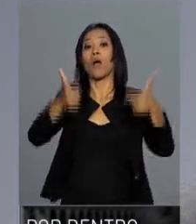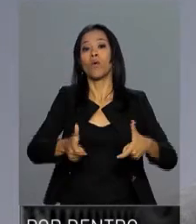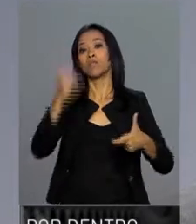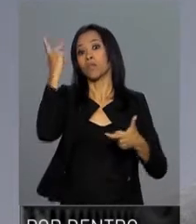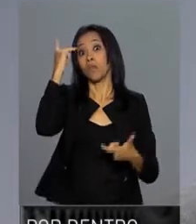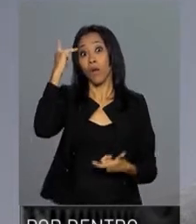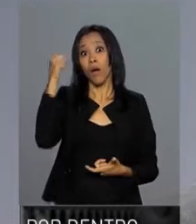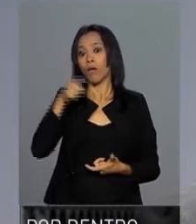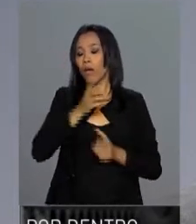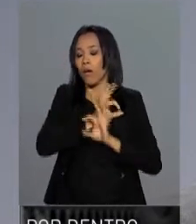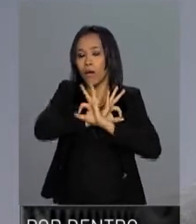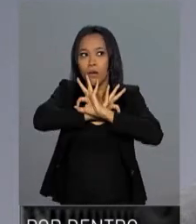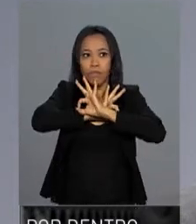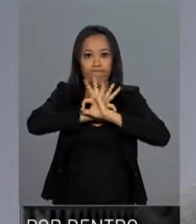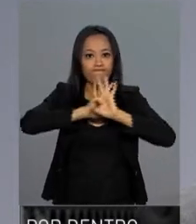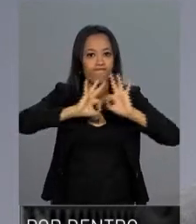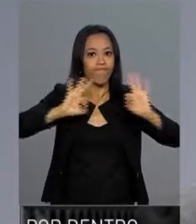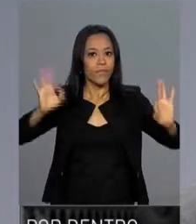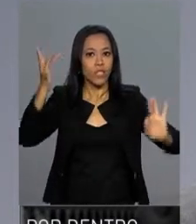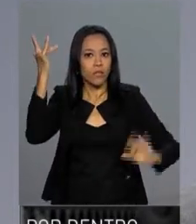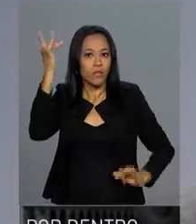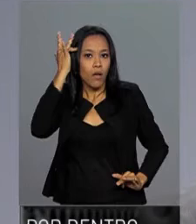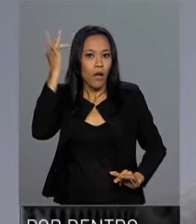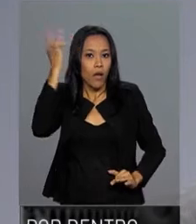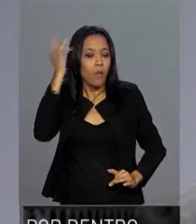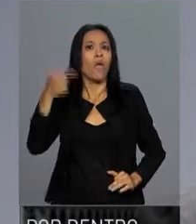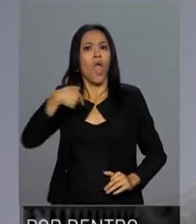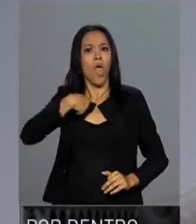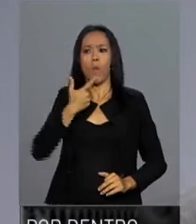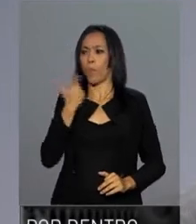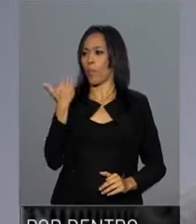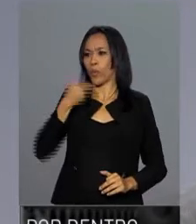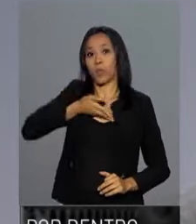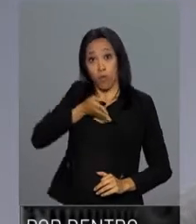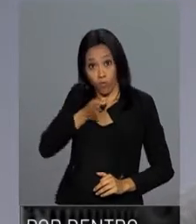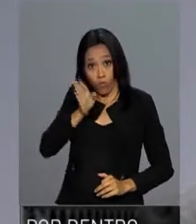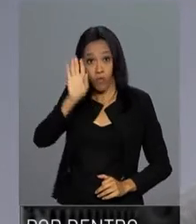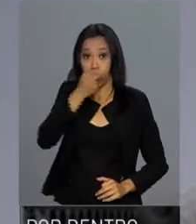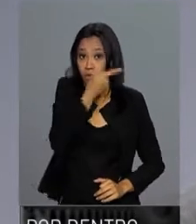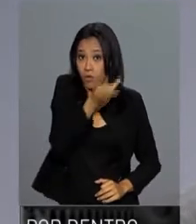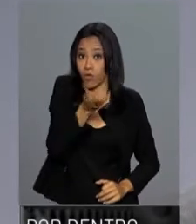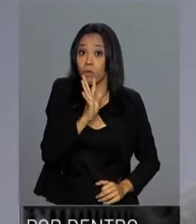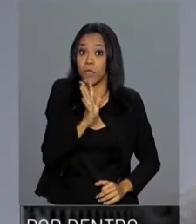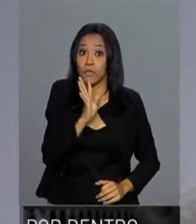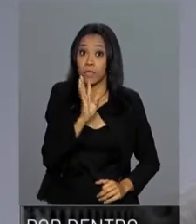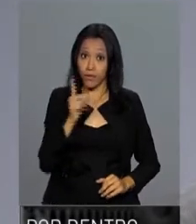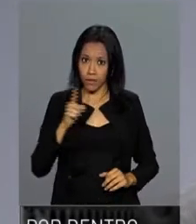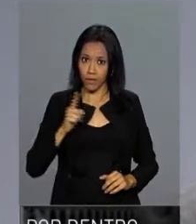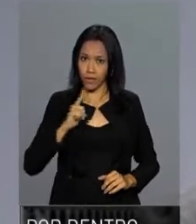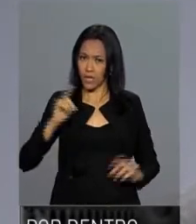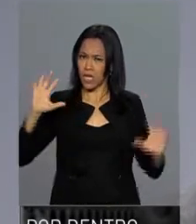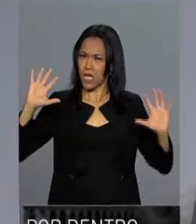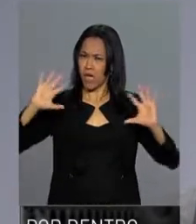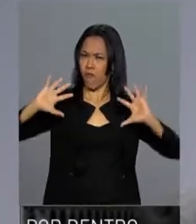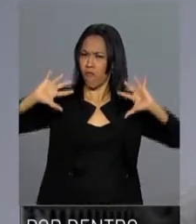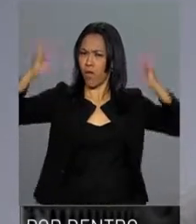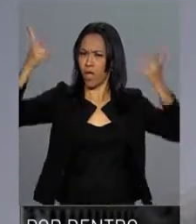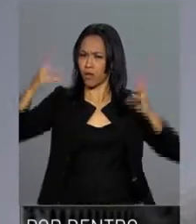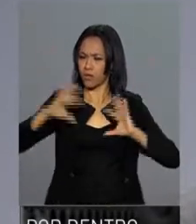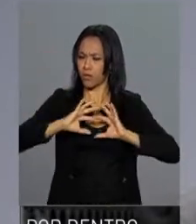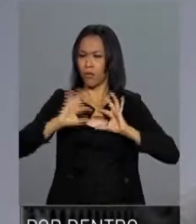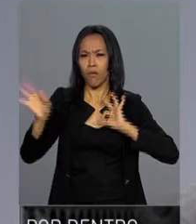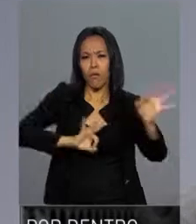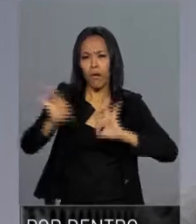é espetacular eu tive lá há pouco tempo agora ele não só tem condições de realizar grandes eventos como fazer